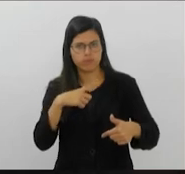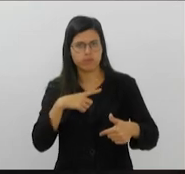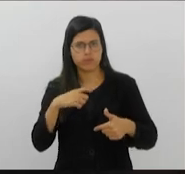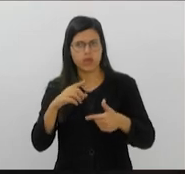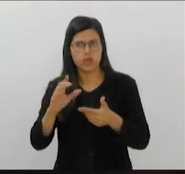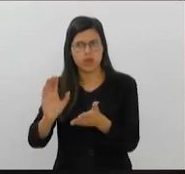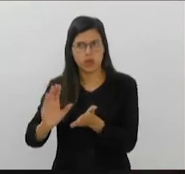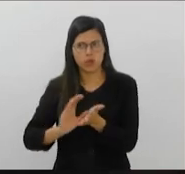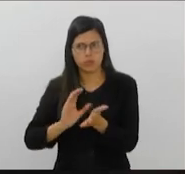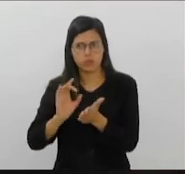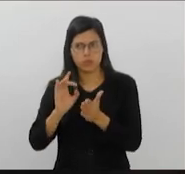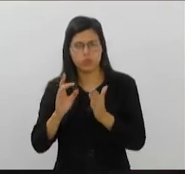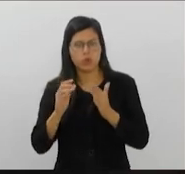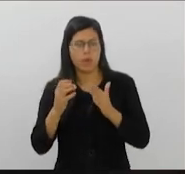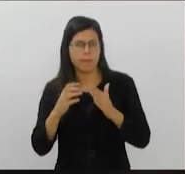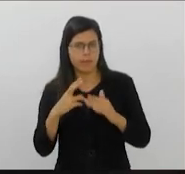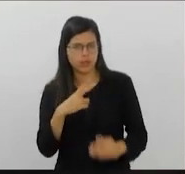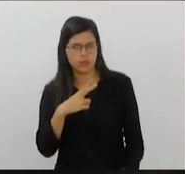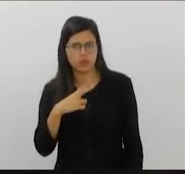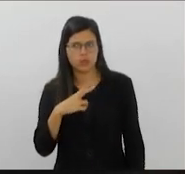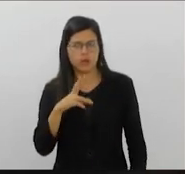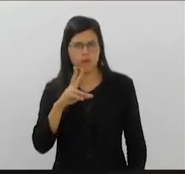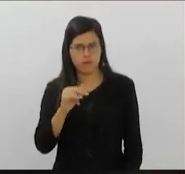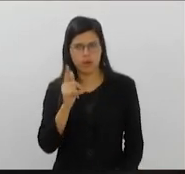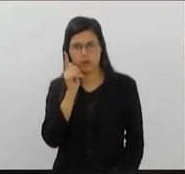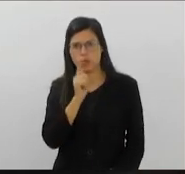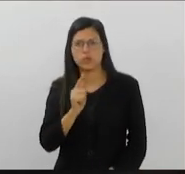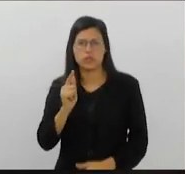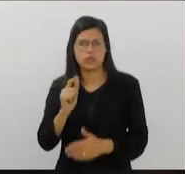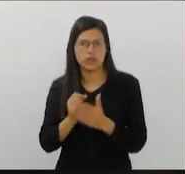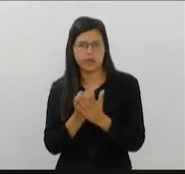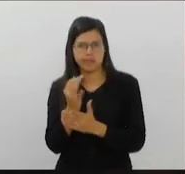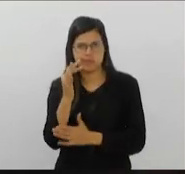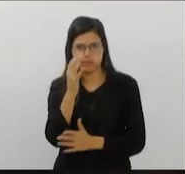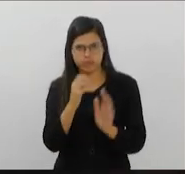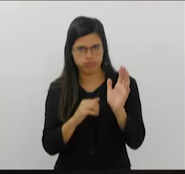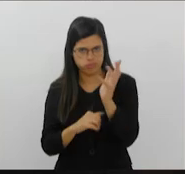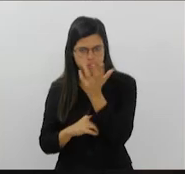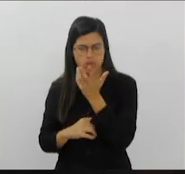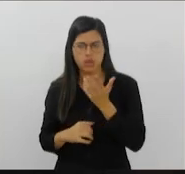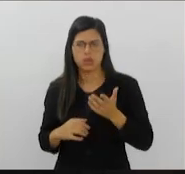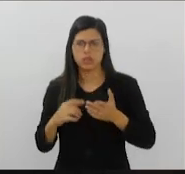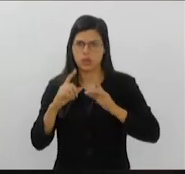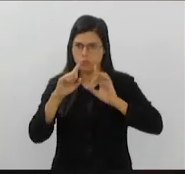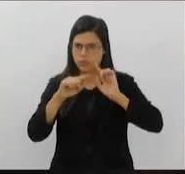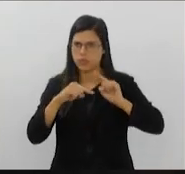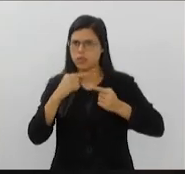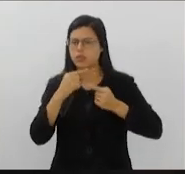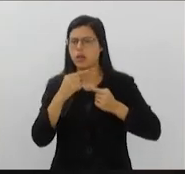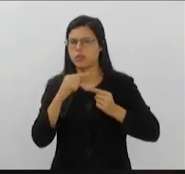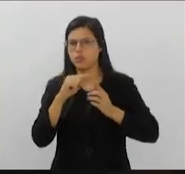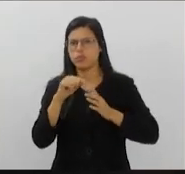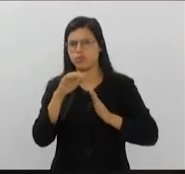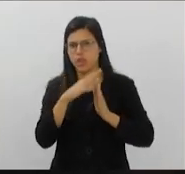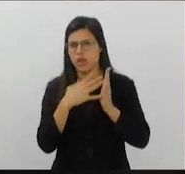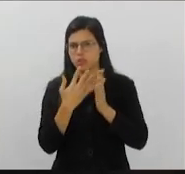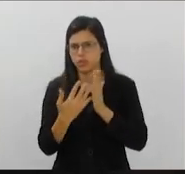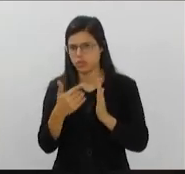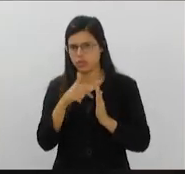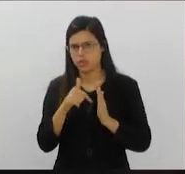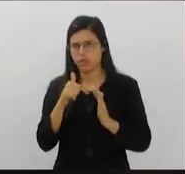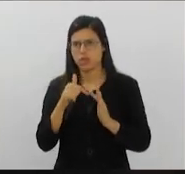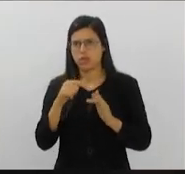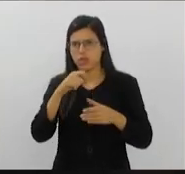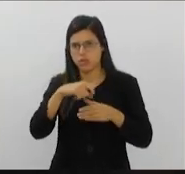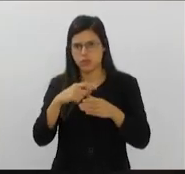somente privados, vai restaurar mais 7.500 hectares. Então, a gente tem avançado bastante na agenda da restauração, que é importante também não só